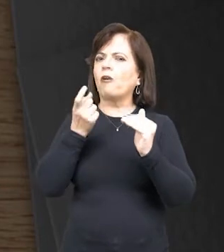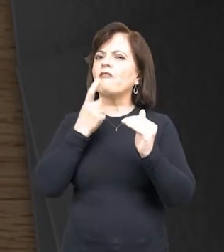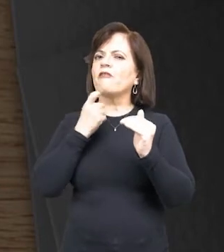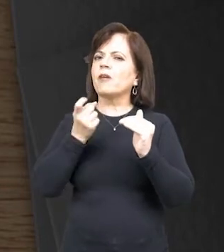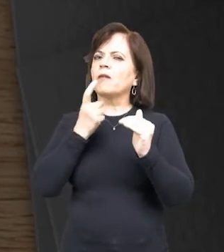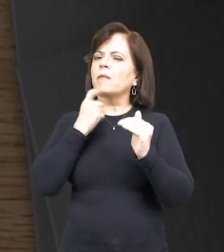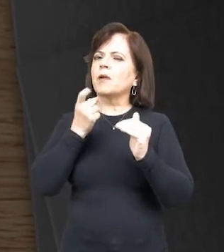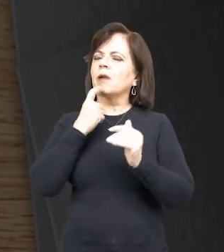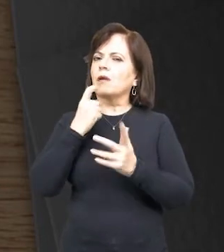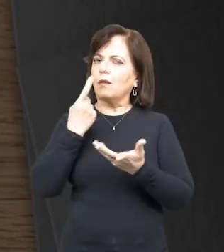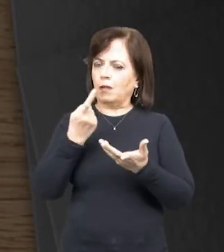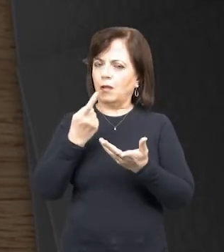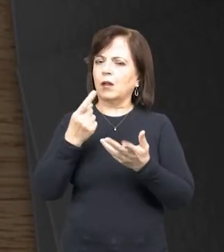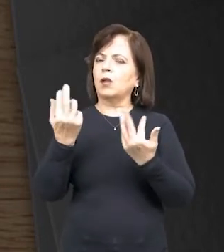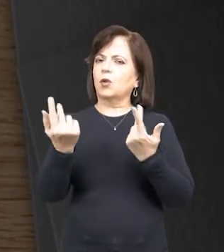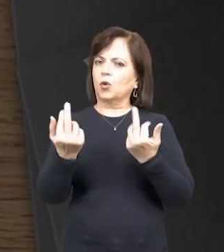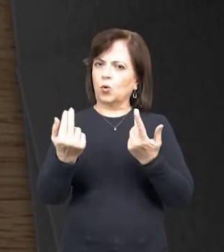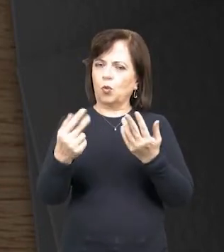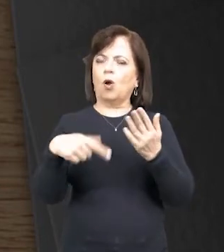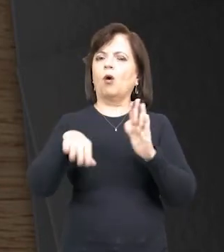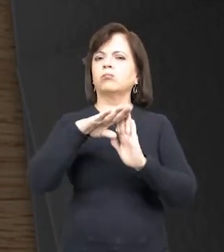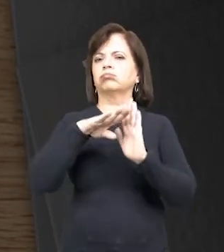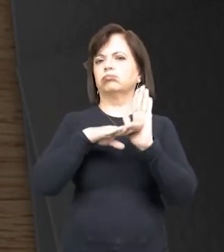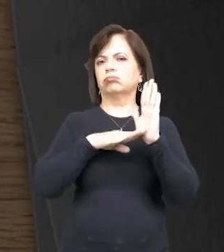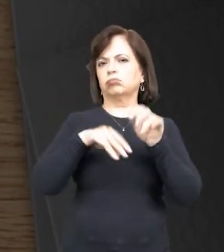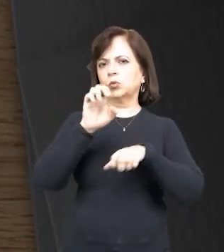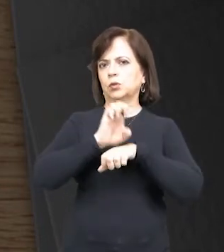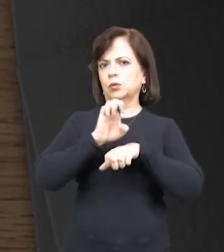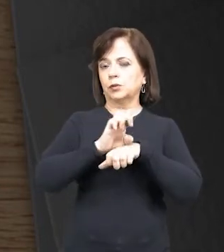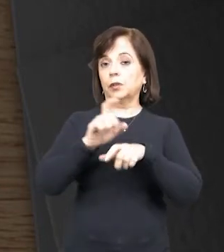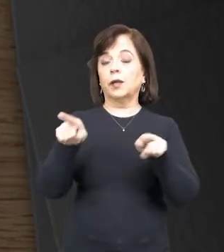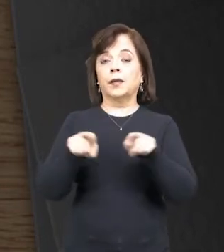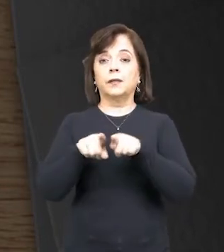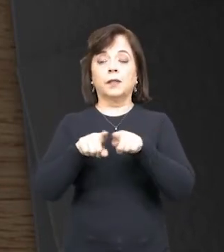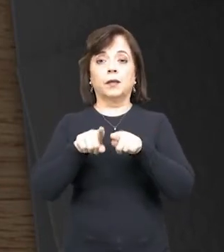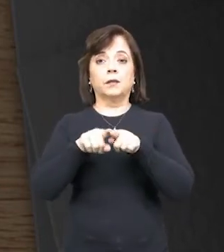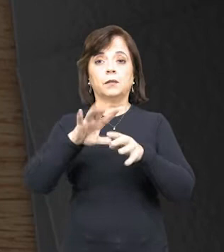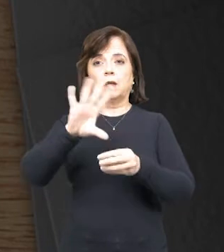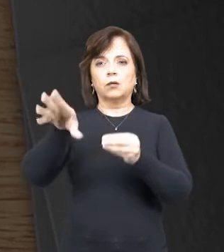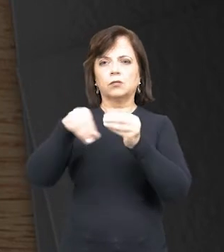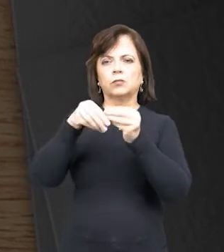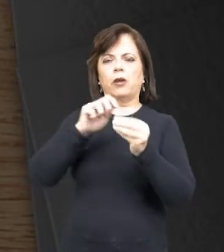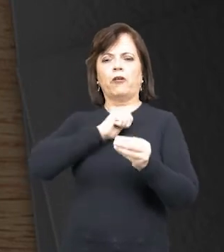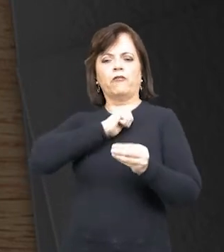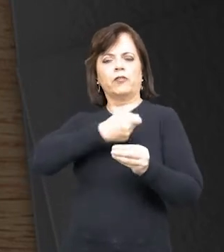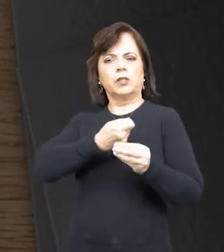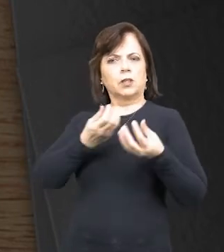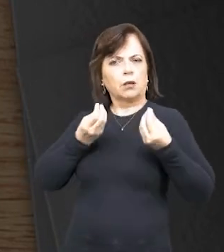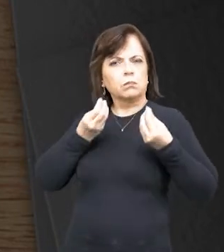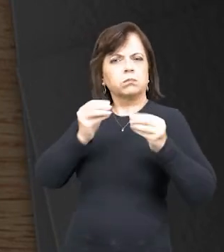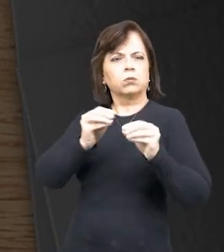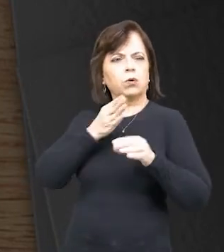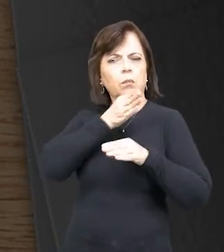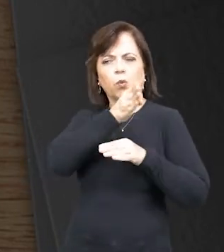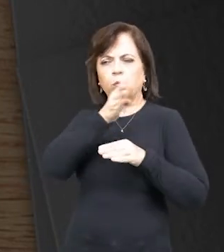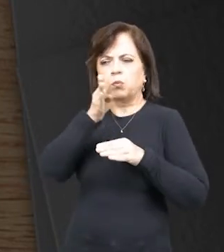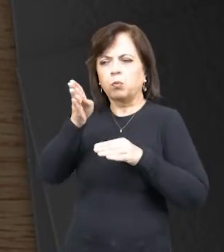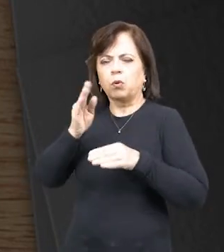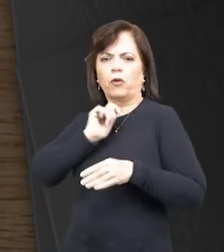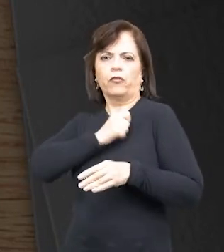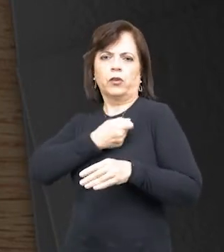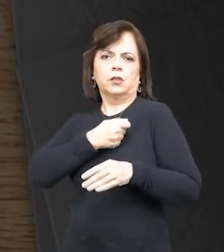com as orientações da Secretaria de Estado, recomendou também o incremento das fiscalizações, até para que não